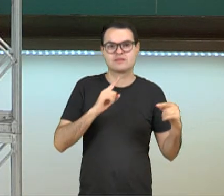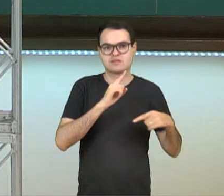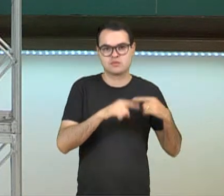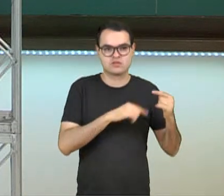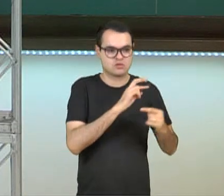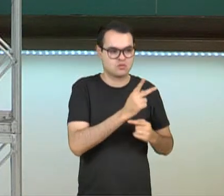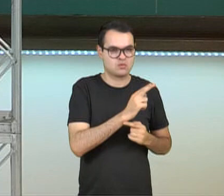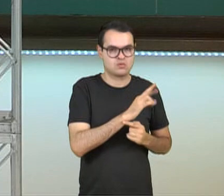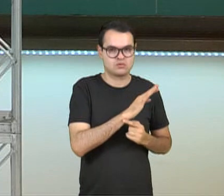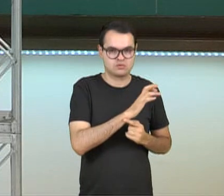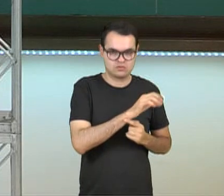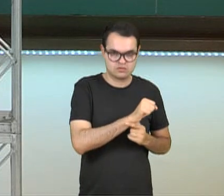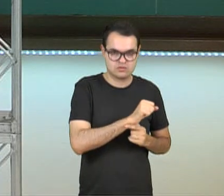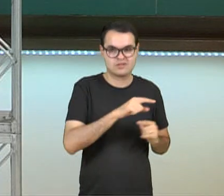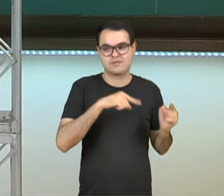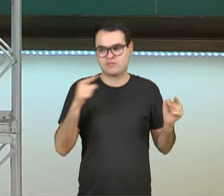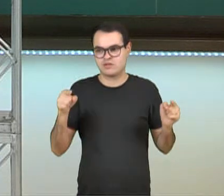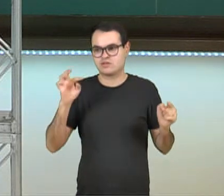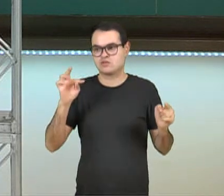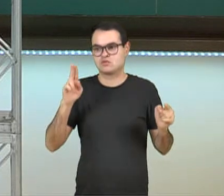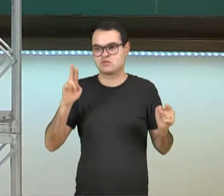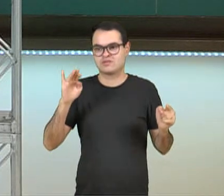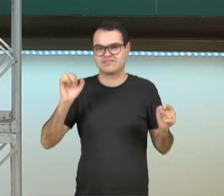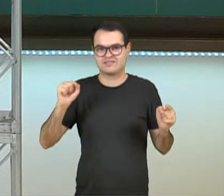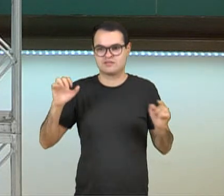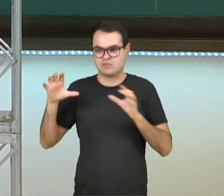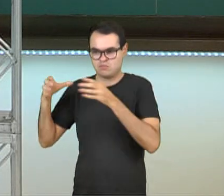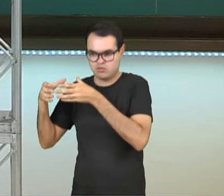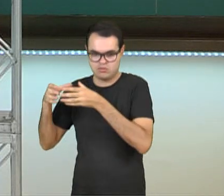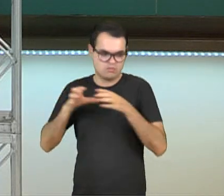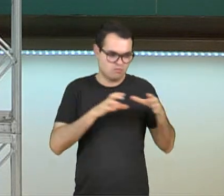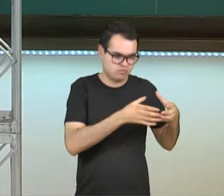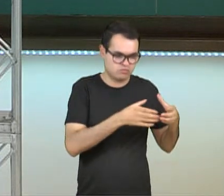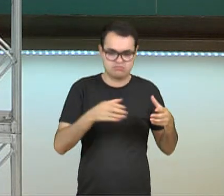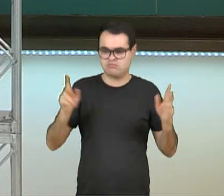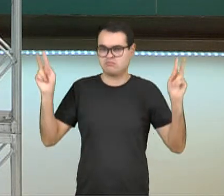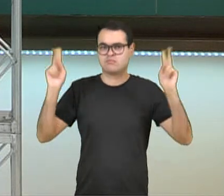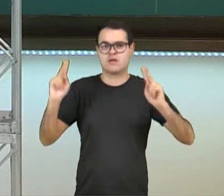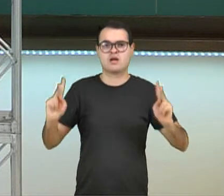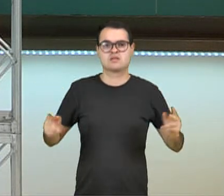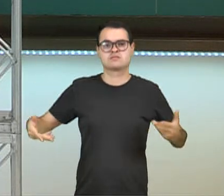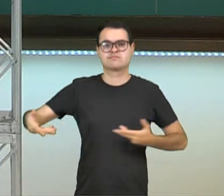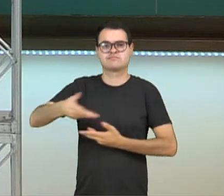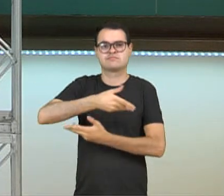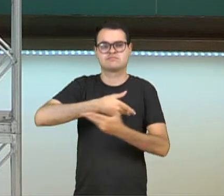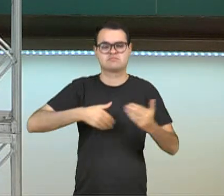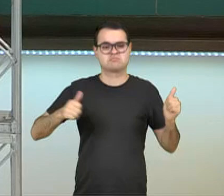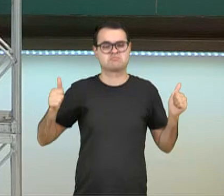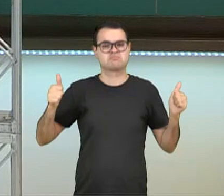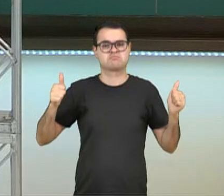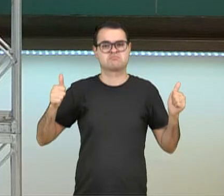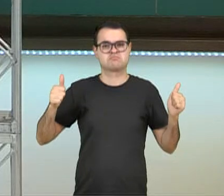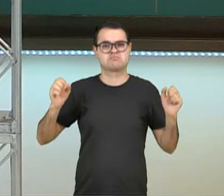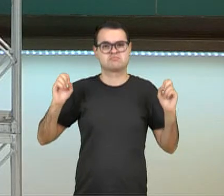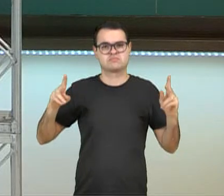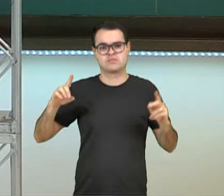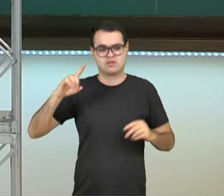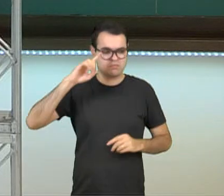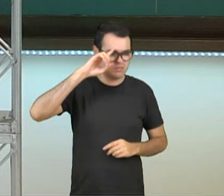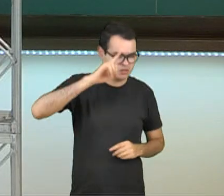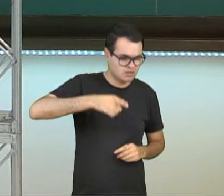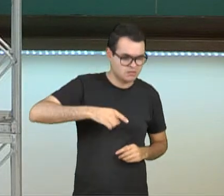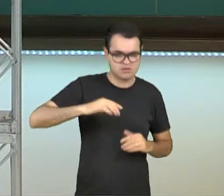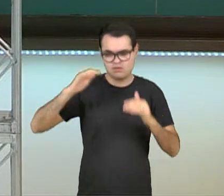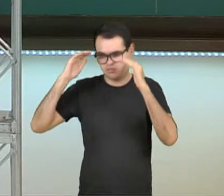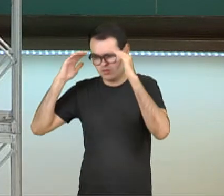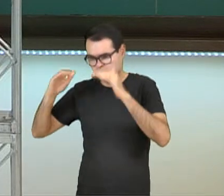os Tutsis. Todo mundo vivia bem. É isso que você tem que entender. Todos eles se administravam, um mandava, outro obedecia, mas